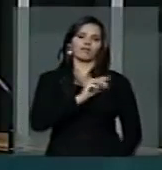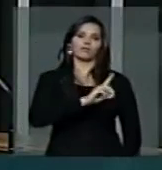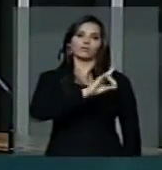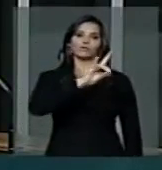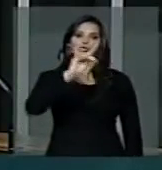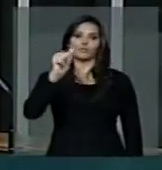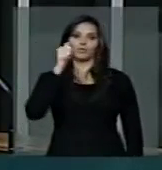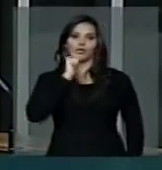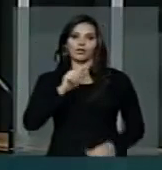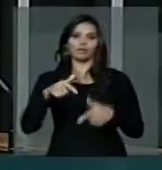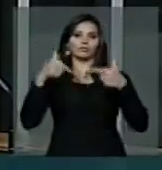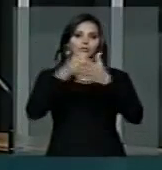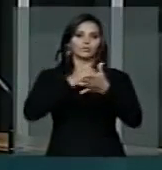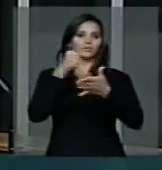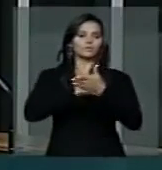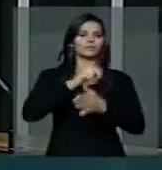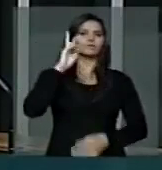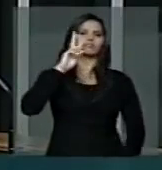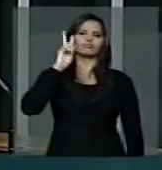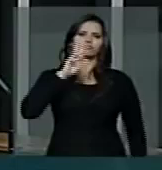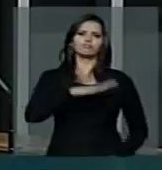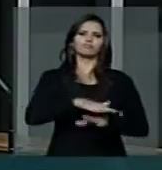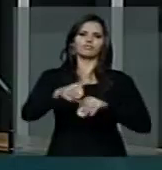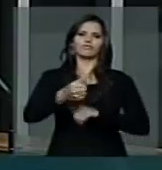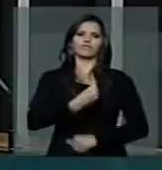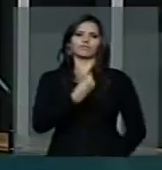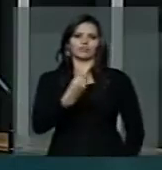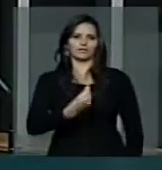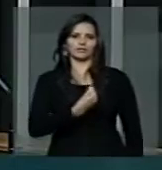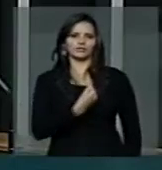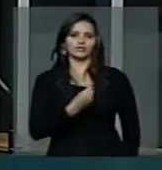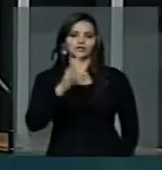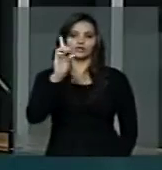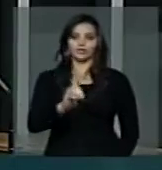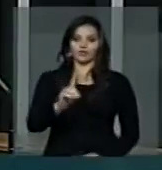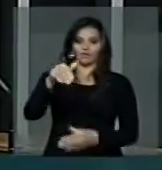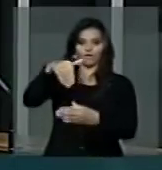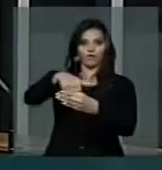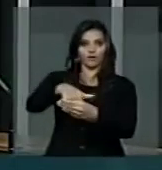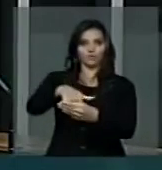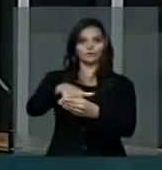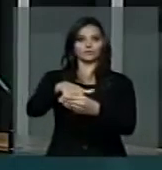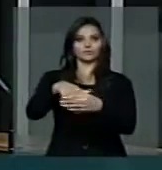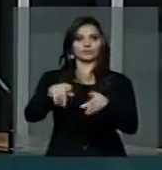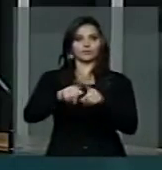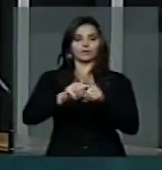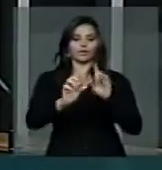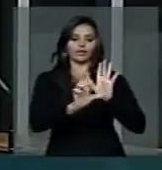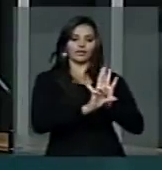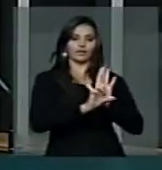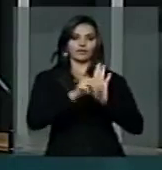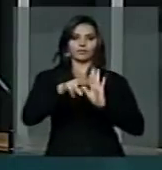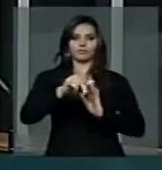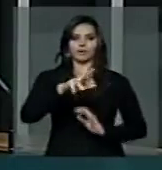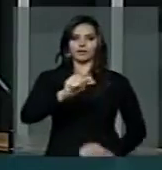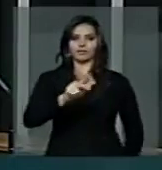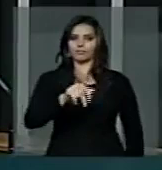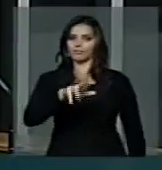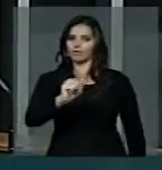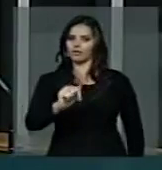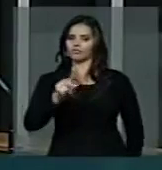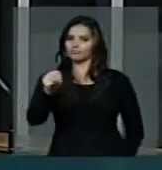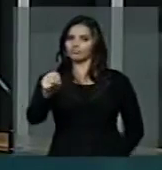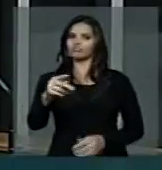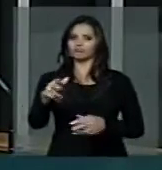lembramos a luta das mulheres por melhores condições de vida. O direito ao voto e a Lei Maria da Penha são frutos dessa